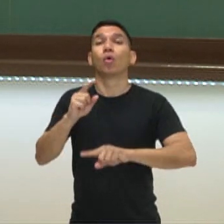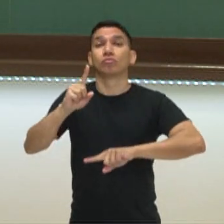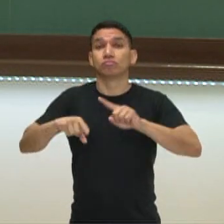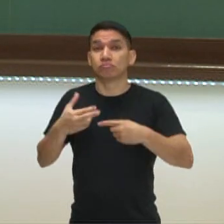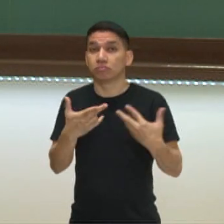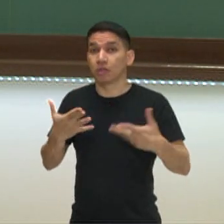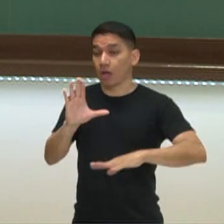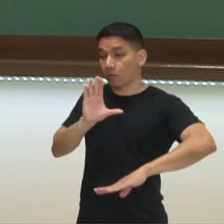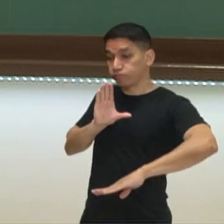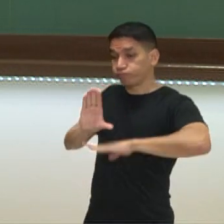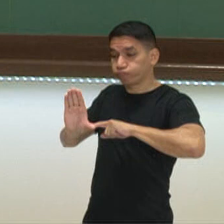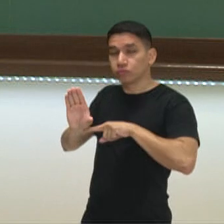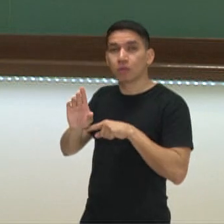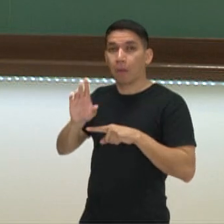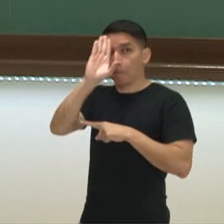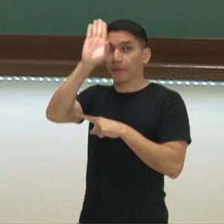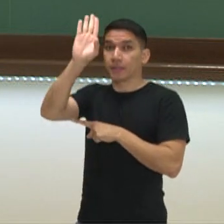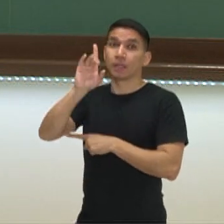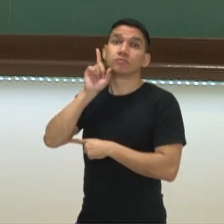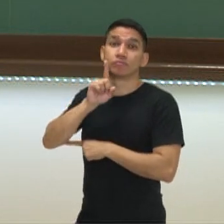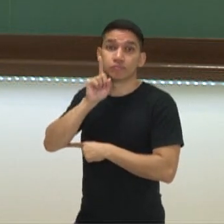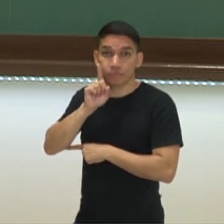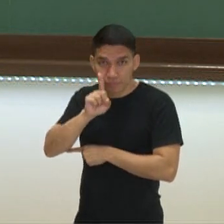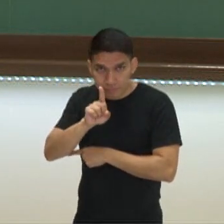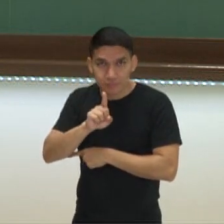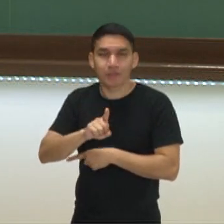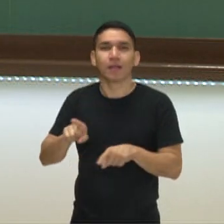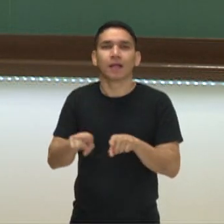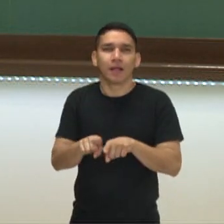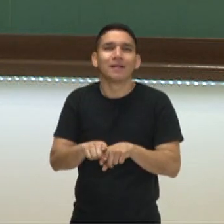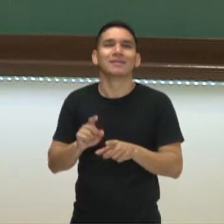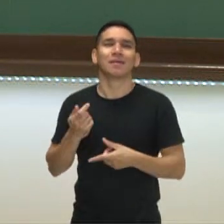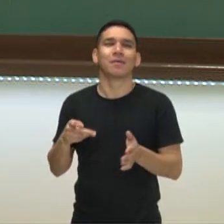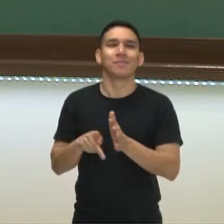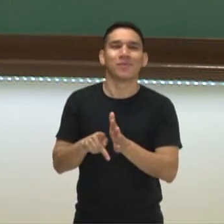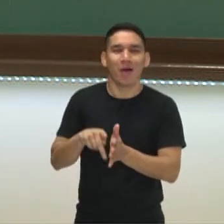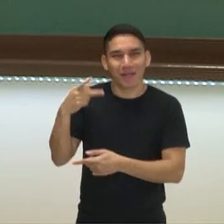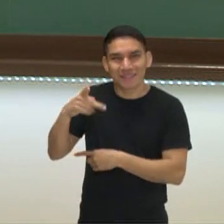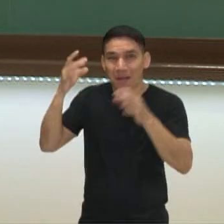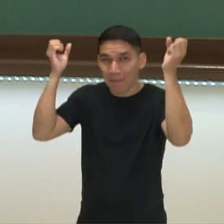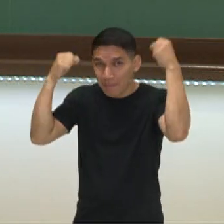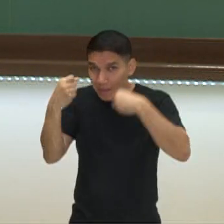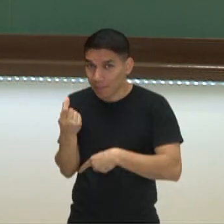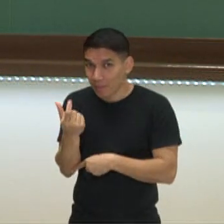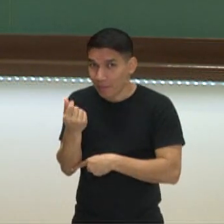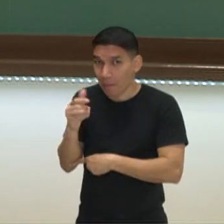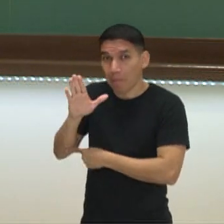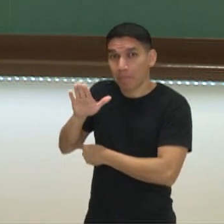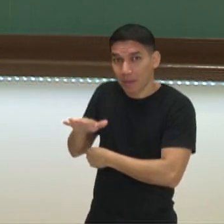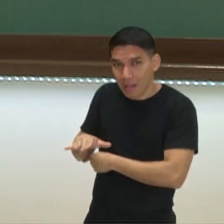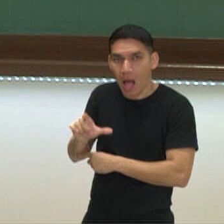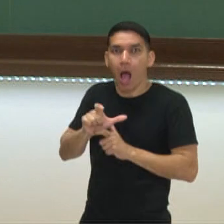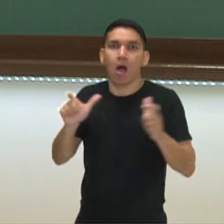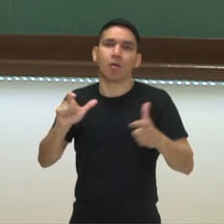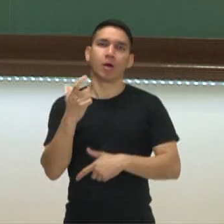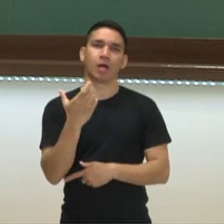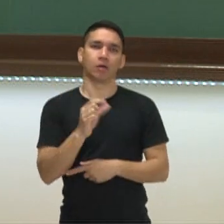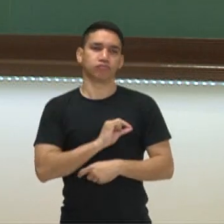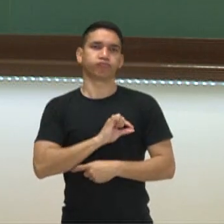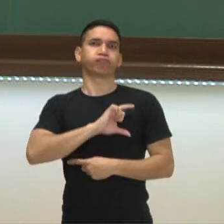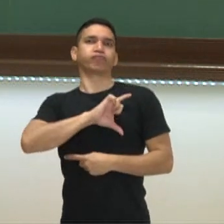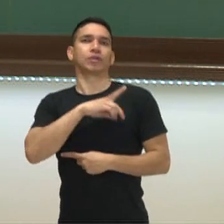dos Estados Unidos da América, pudesse então ser montado no México, essa mão de obra barata, aumentando os lucros dessas grandes empresas